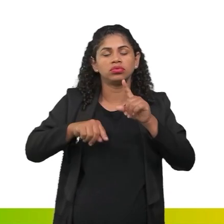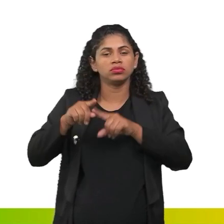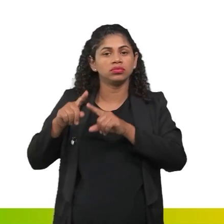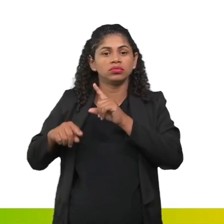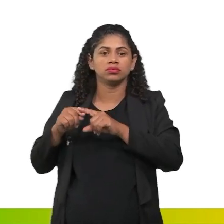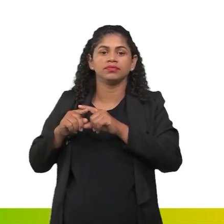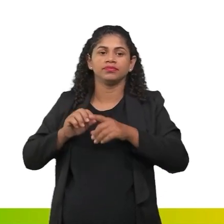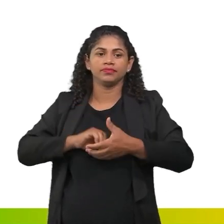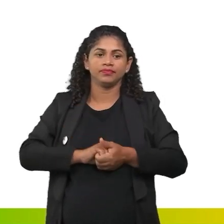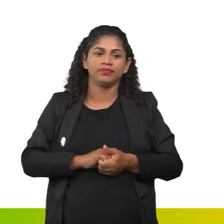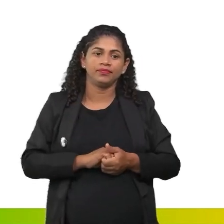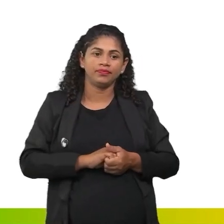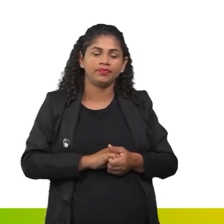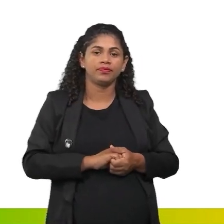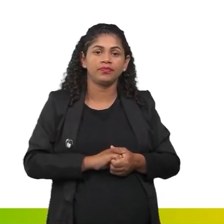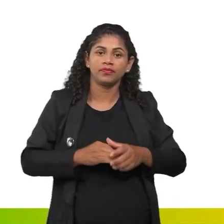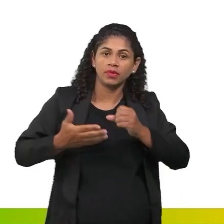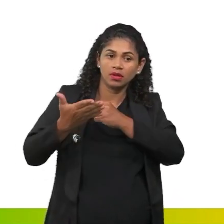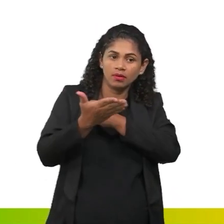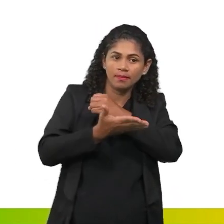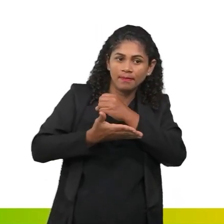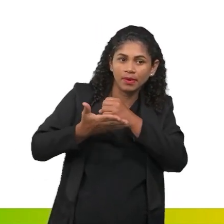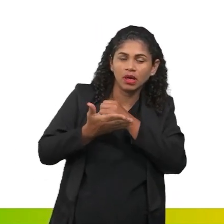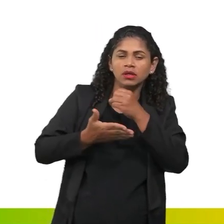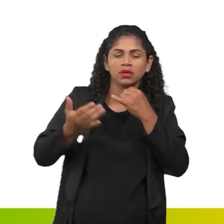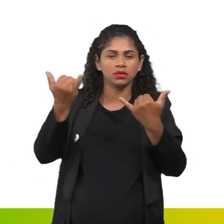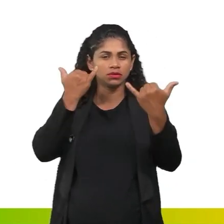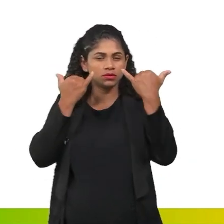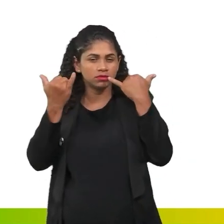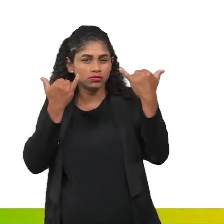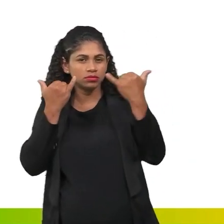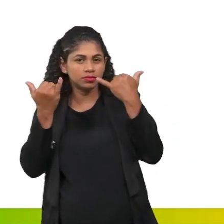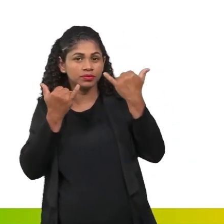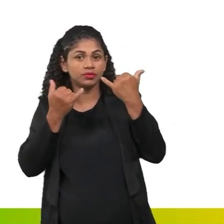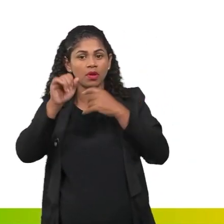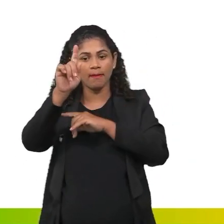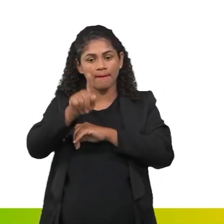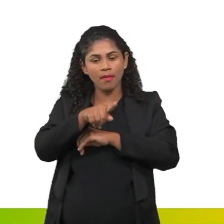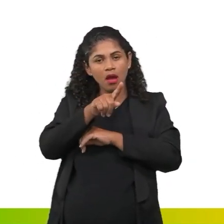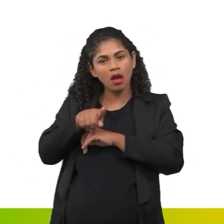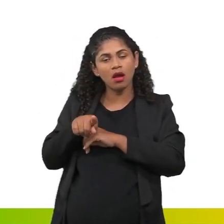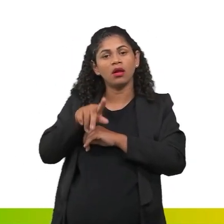bioativas. Com base nessas informações, assinale a